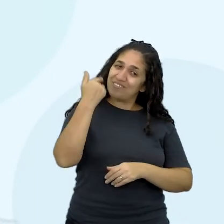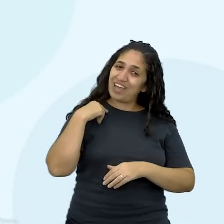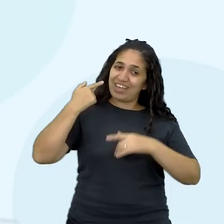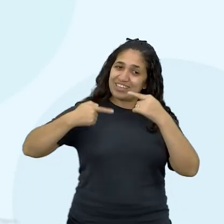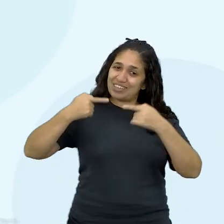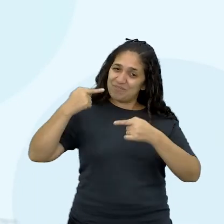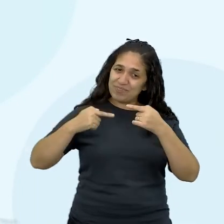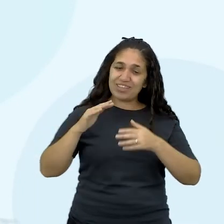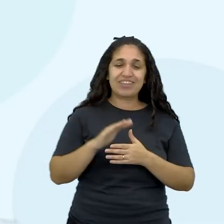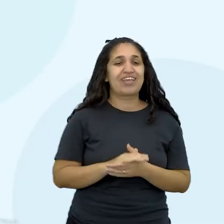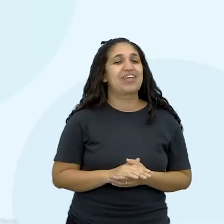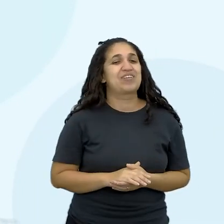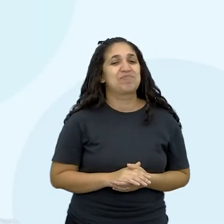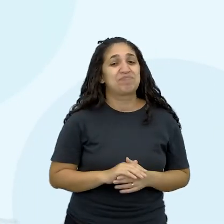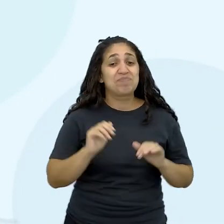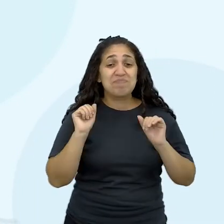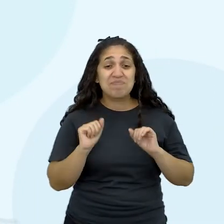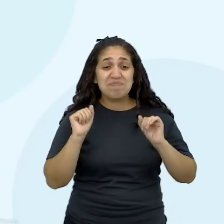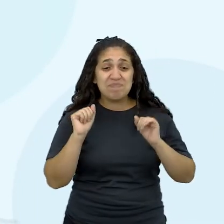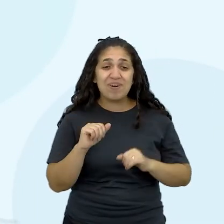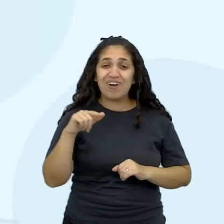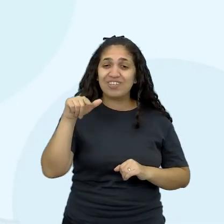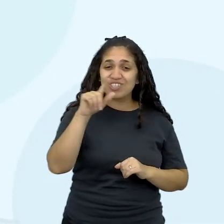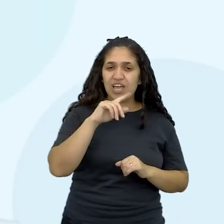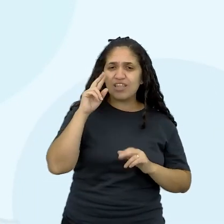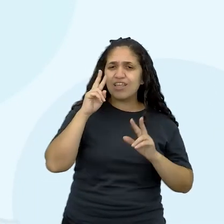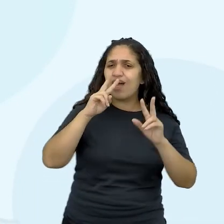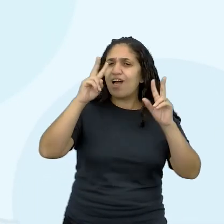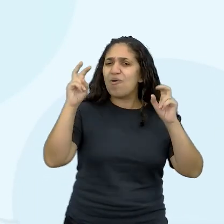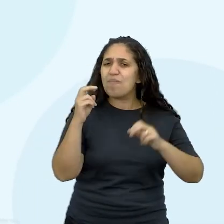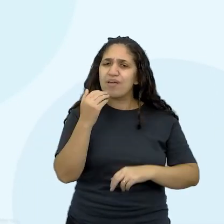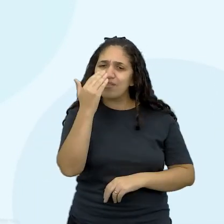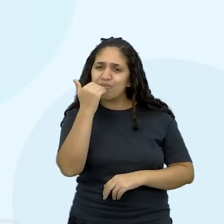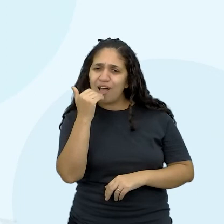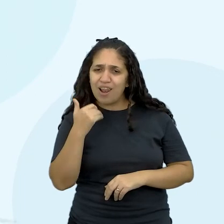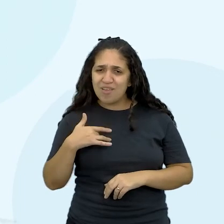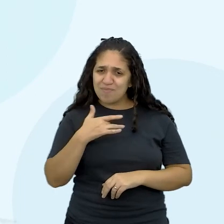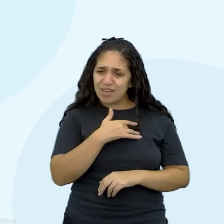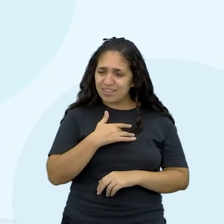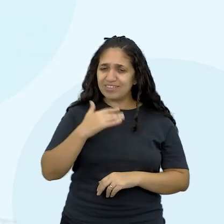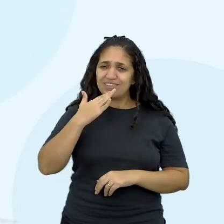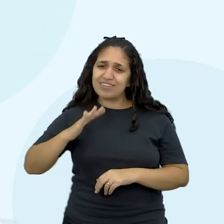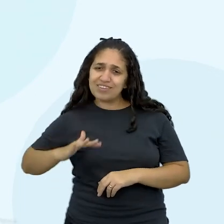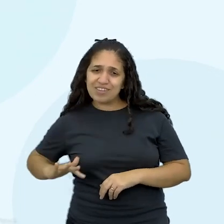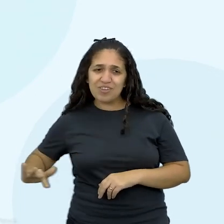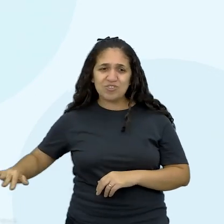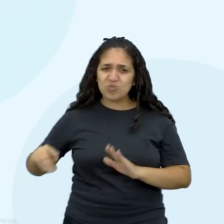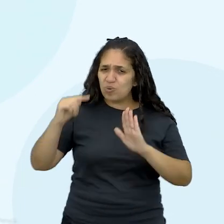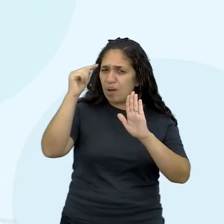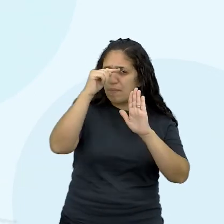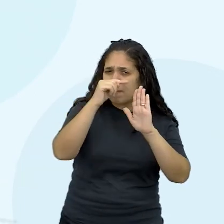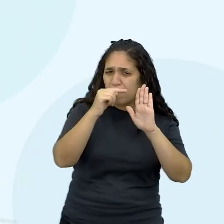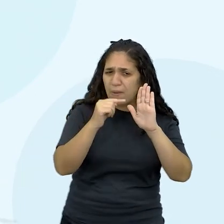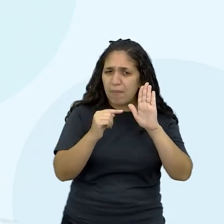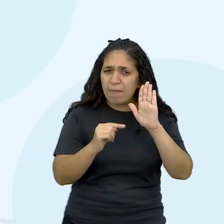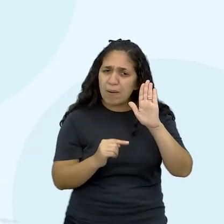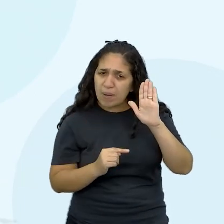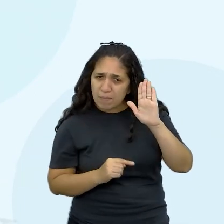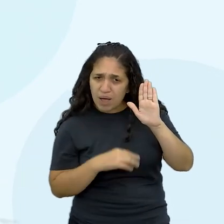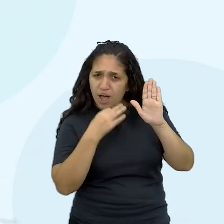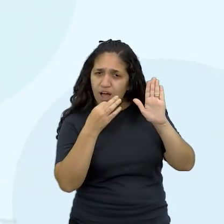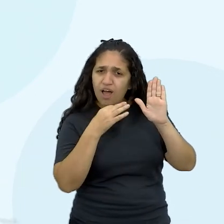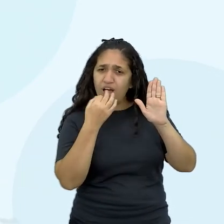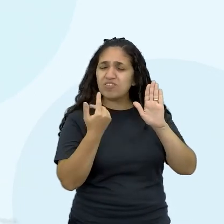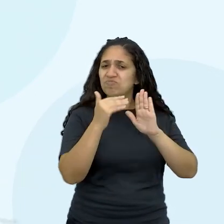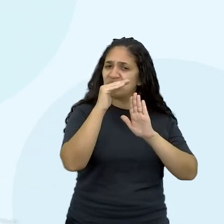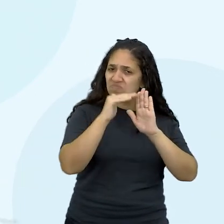debater. Você pode debater aí a respeito da alimentação infantil saudável, apontando argumentos que legitimam esse